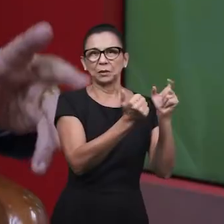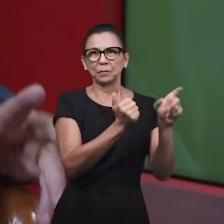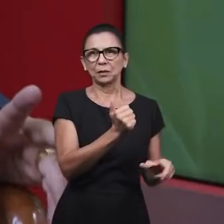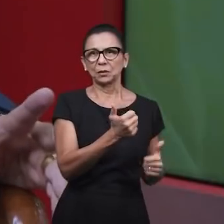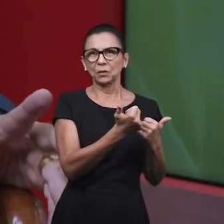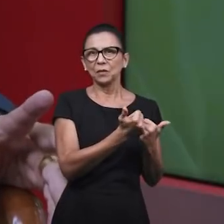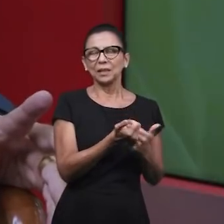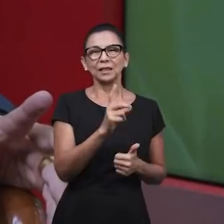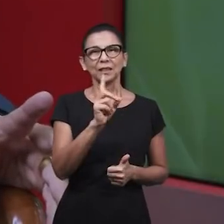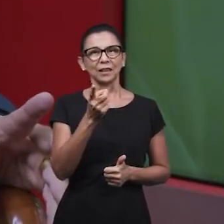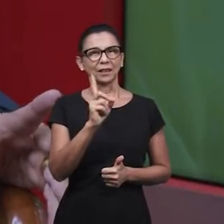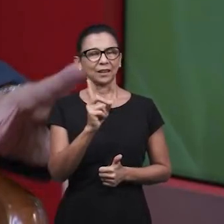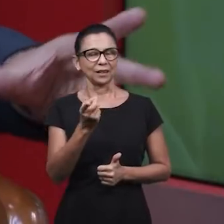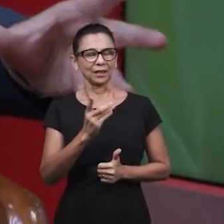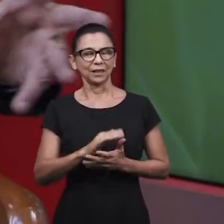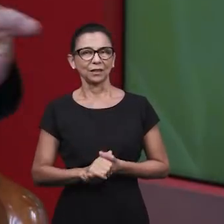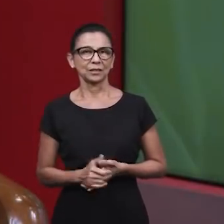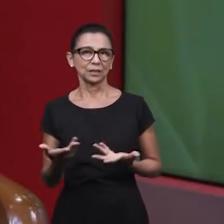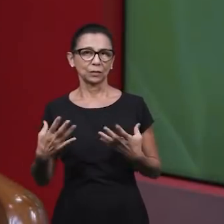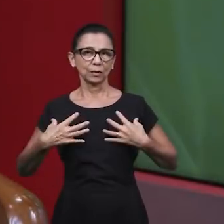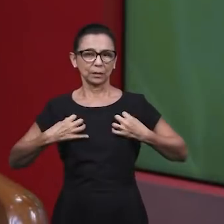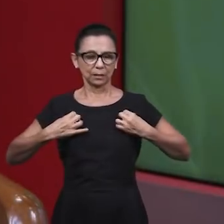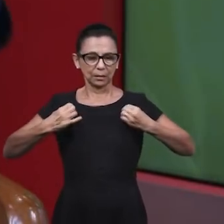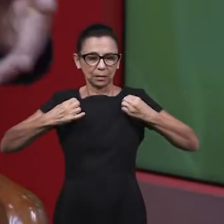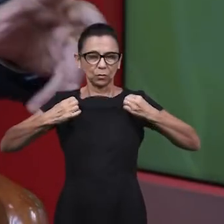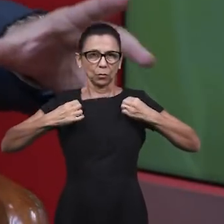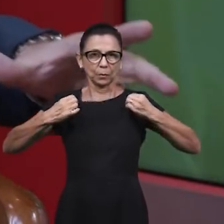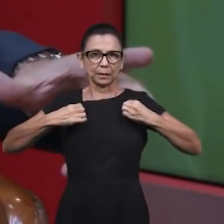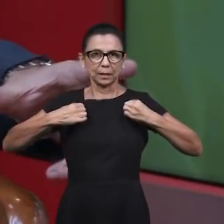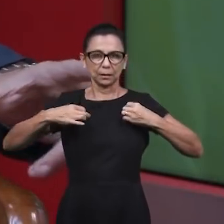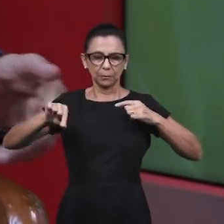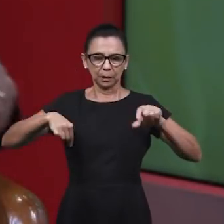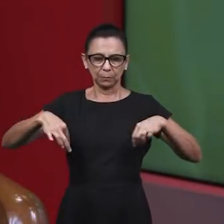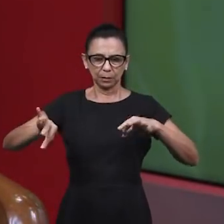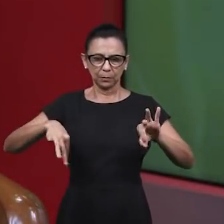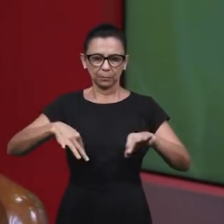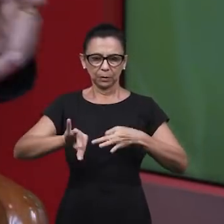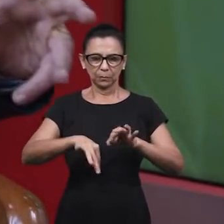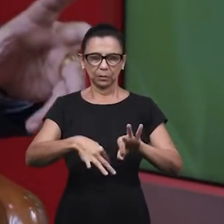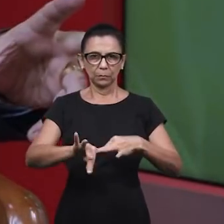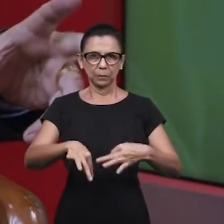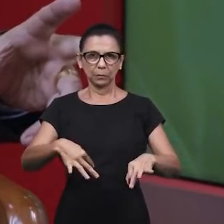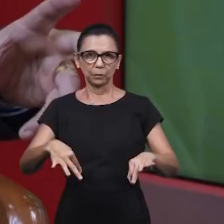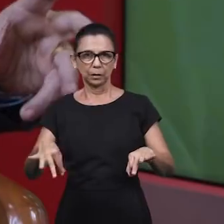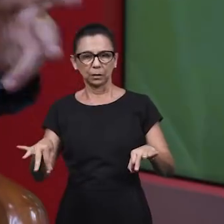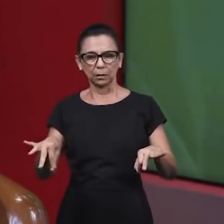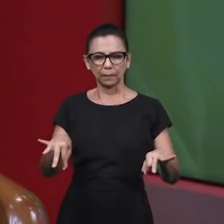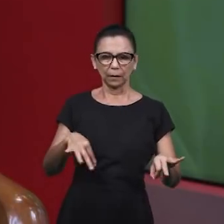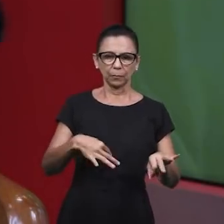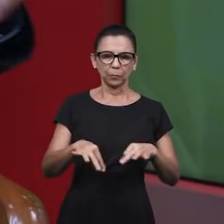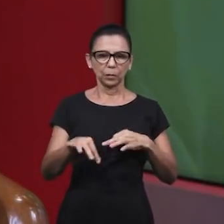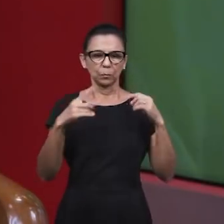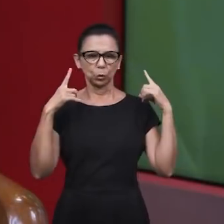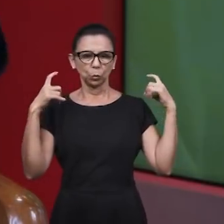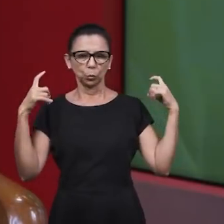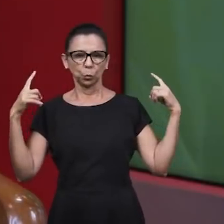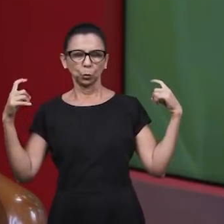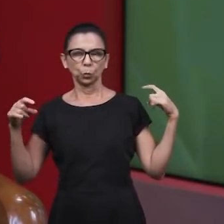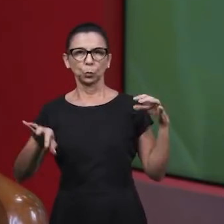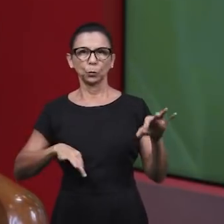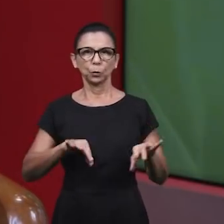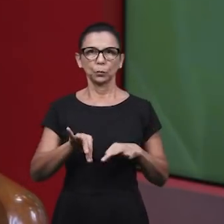as campainhas. Então, à medida que ele andava no Santíssimo, no Santo dos Santos, as